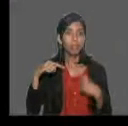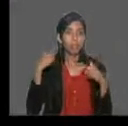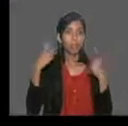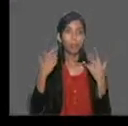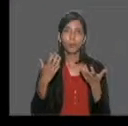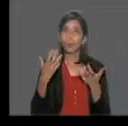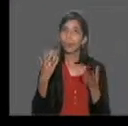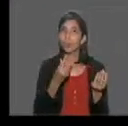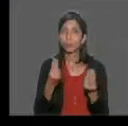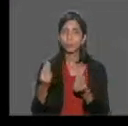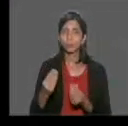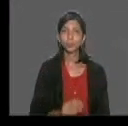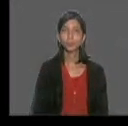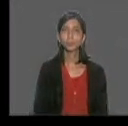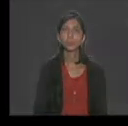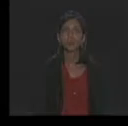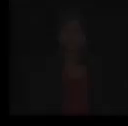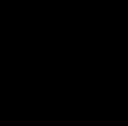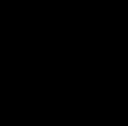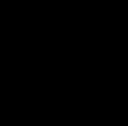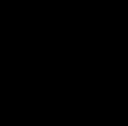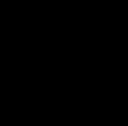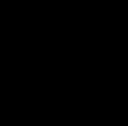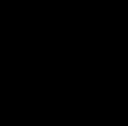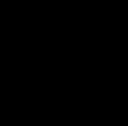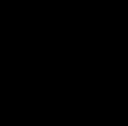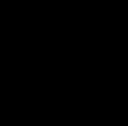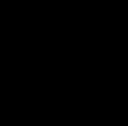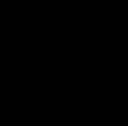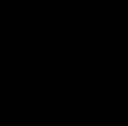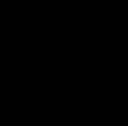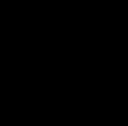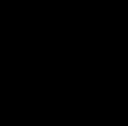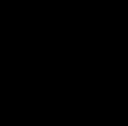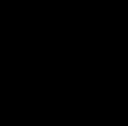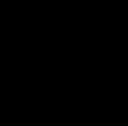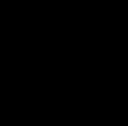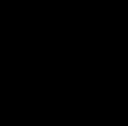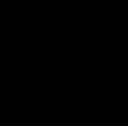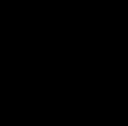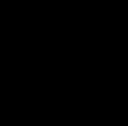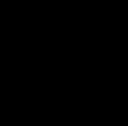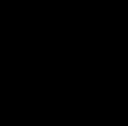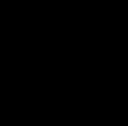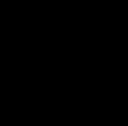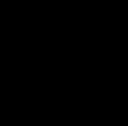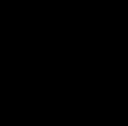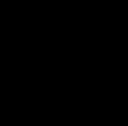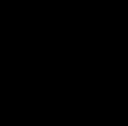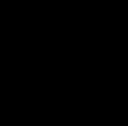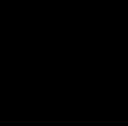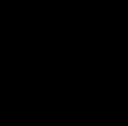não conhece chupeta, então ela não sente falta, não é uma coisa presente na vida dela, emocionalmente ela